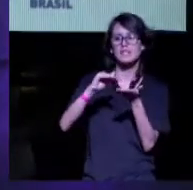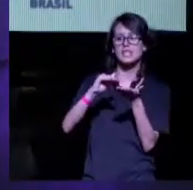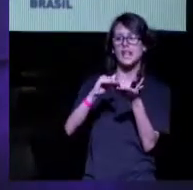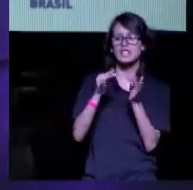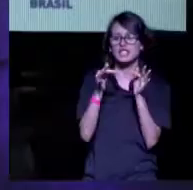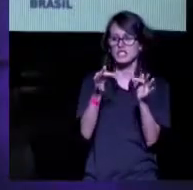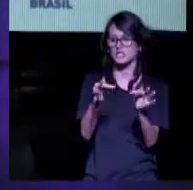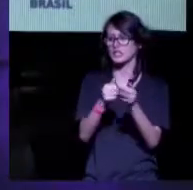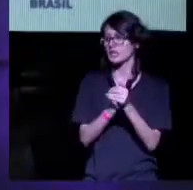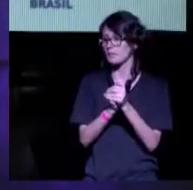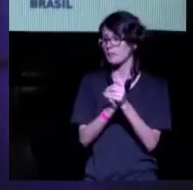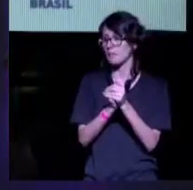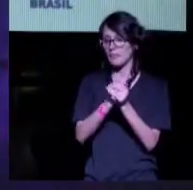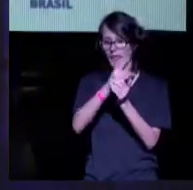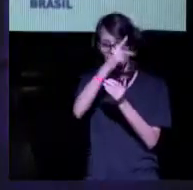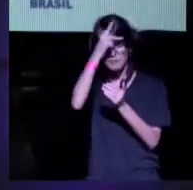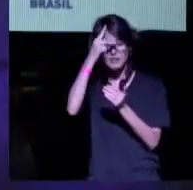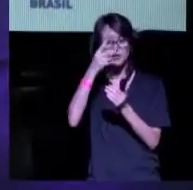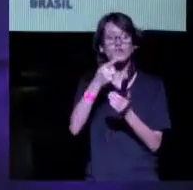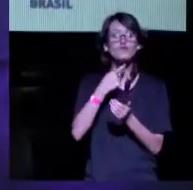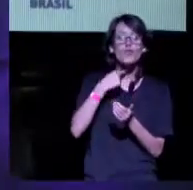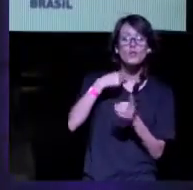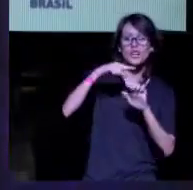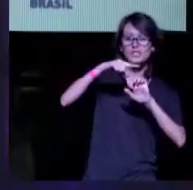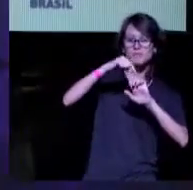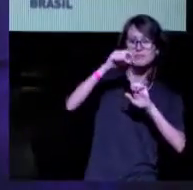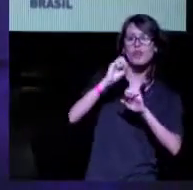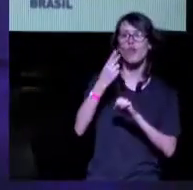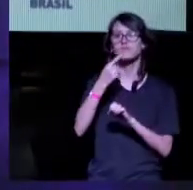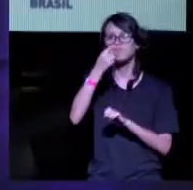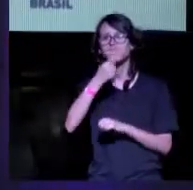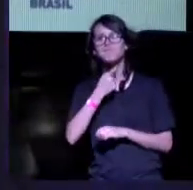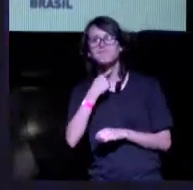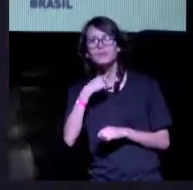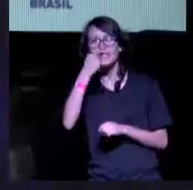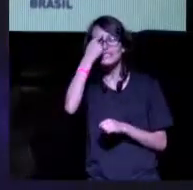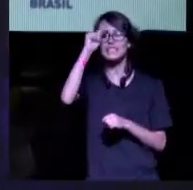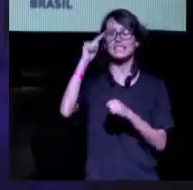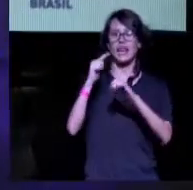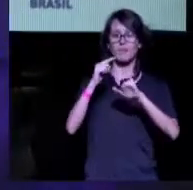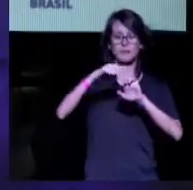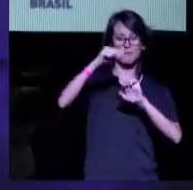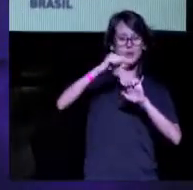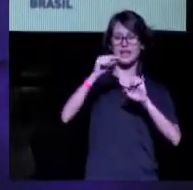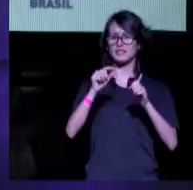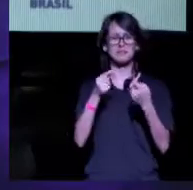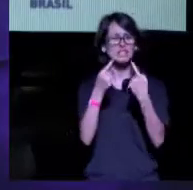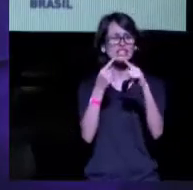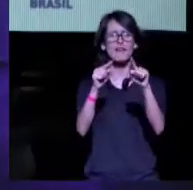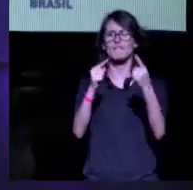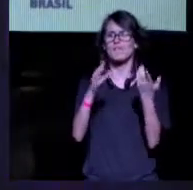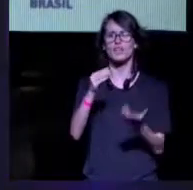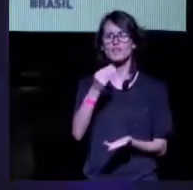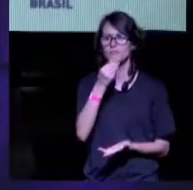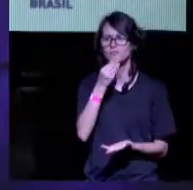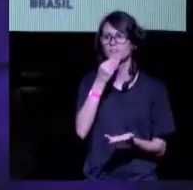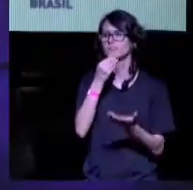está empreendendo que empreendeu uma organização do futuro desafios a oportunidade